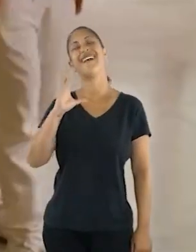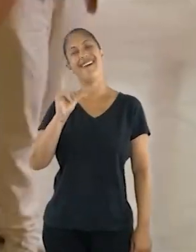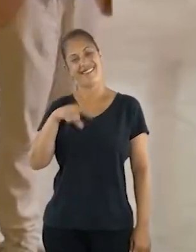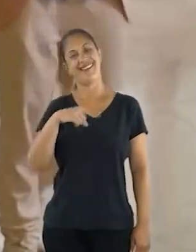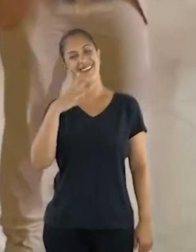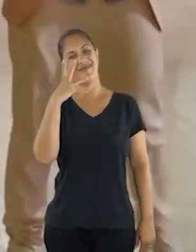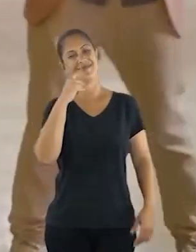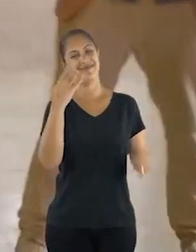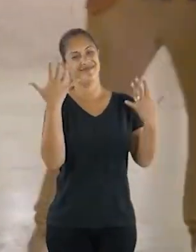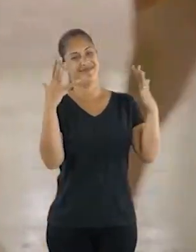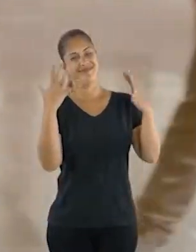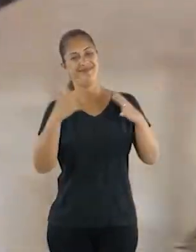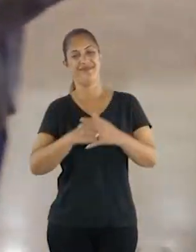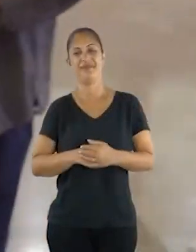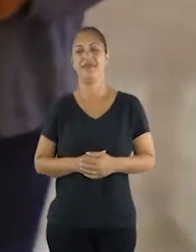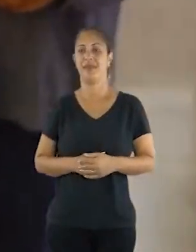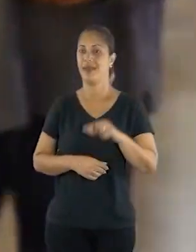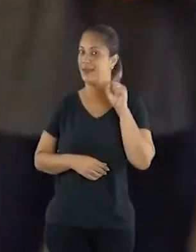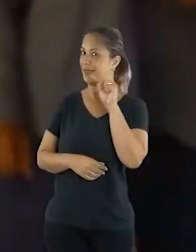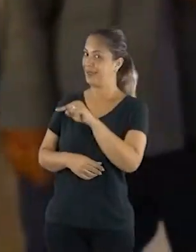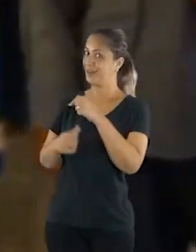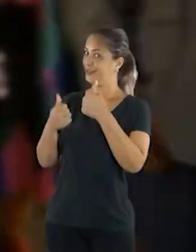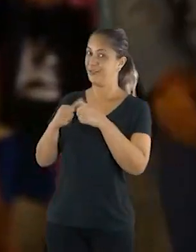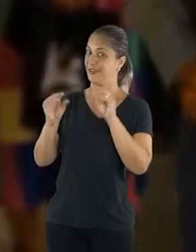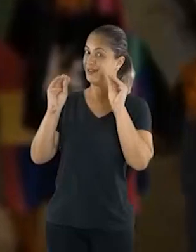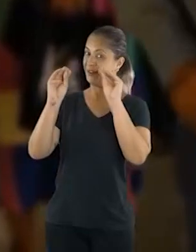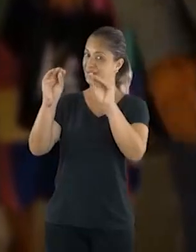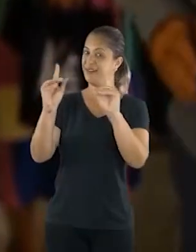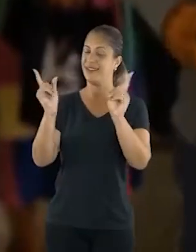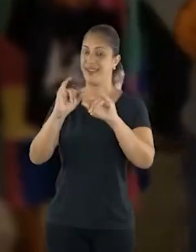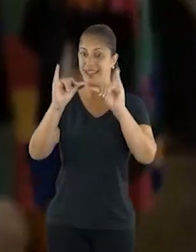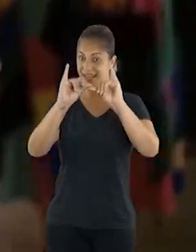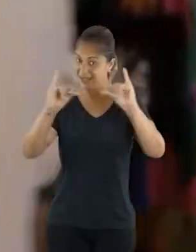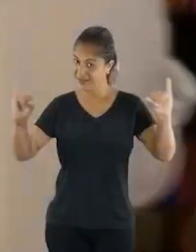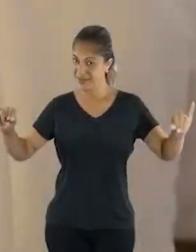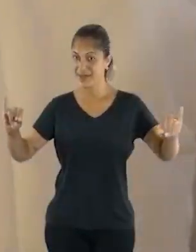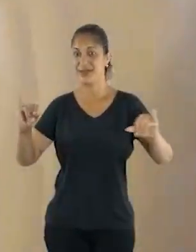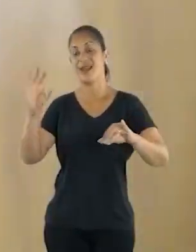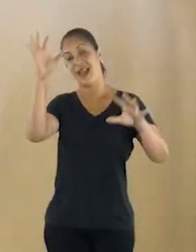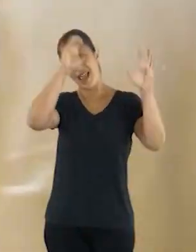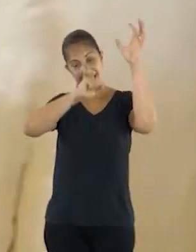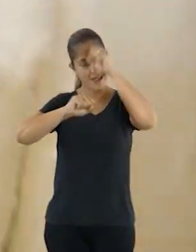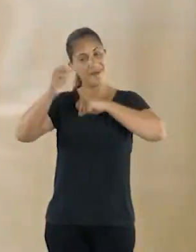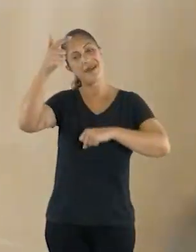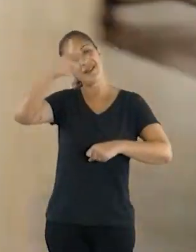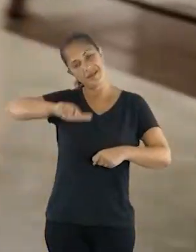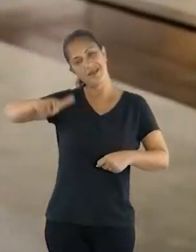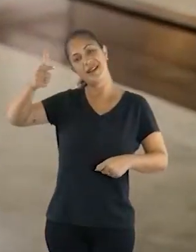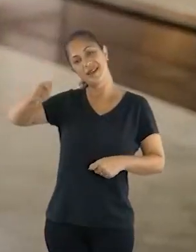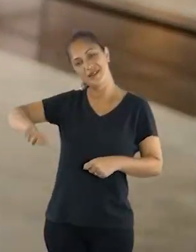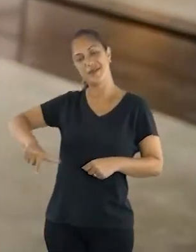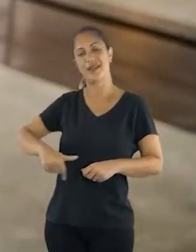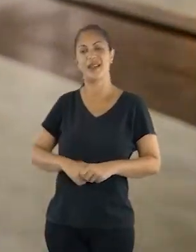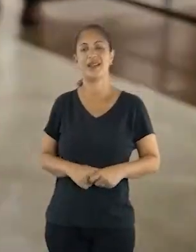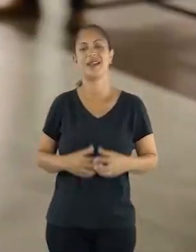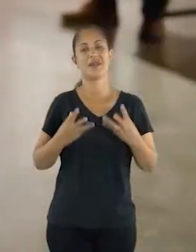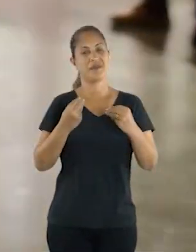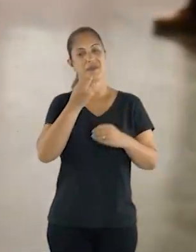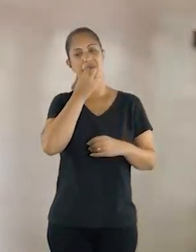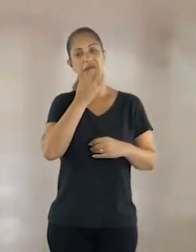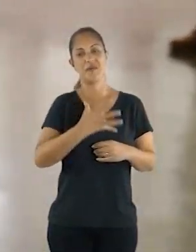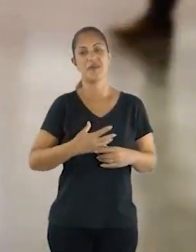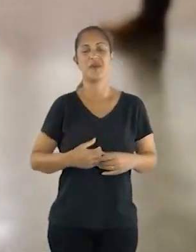lindo isso! Isso eu não sabia. Na cada exposição a gente aprende mais um pouquinho. Muito